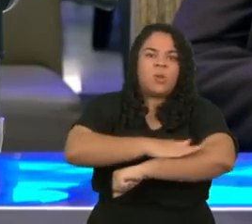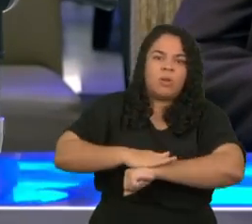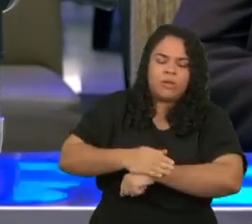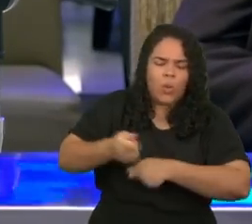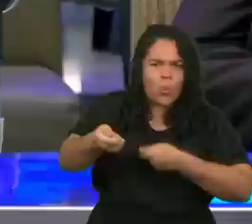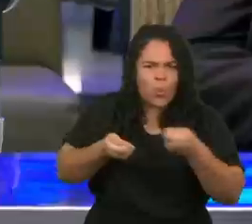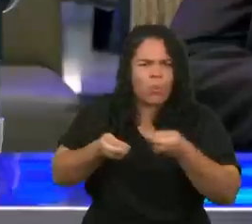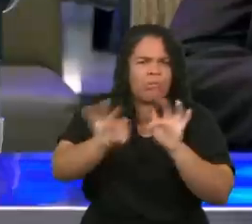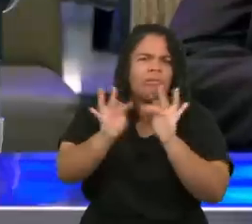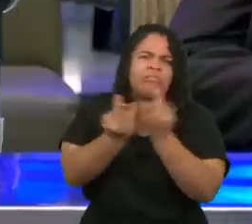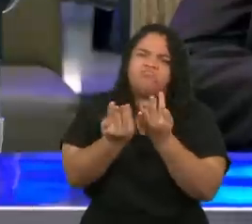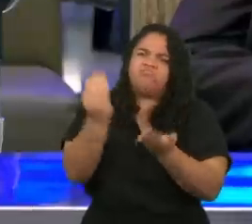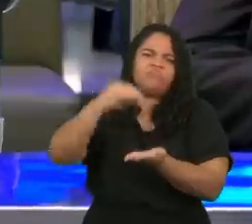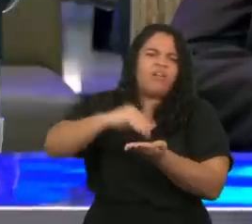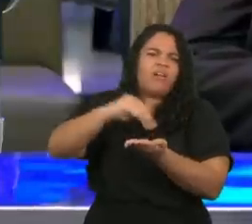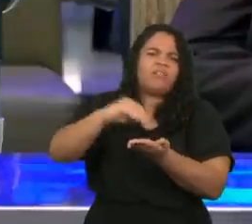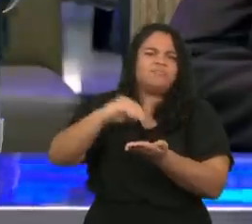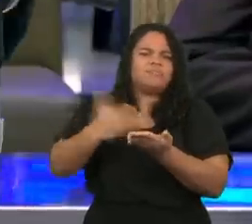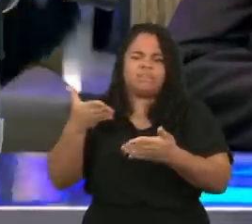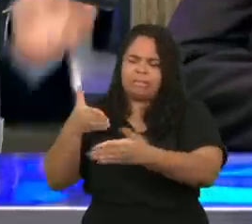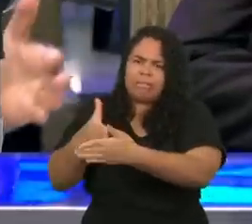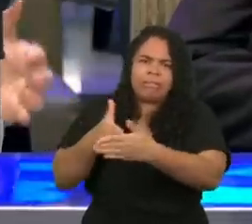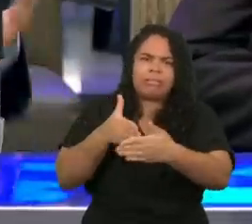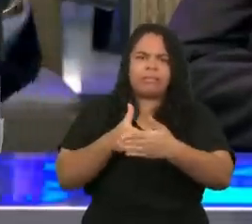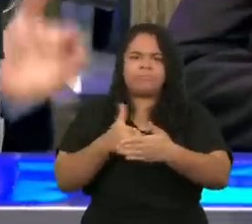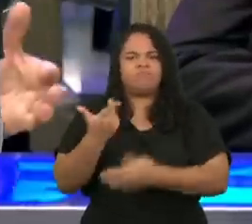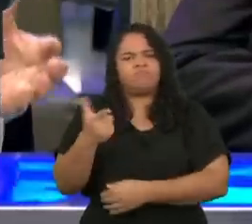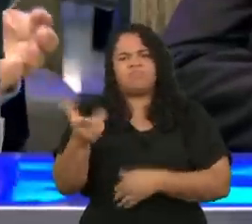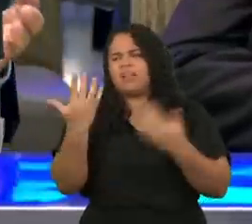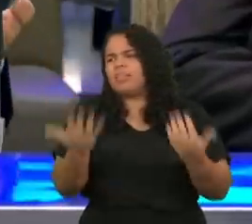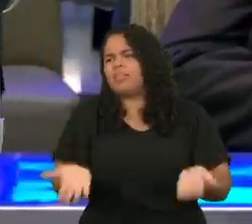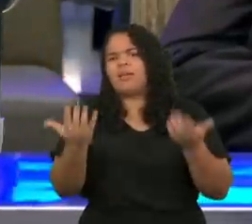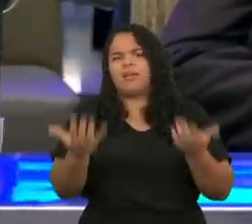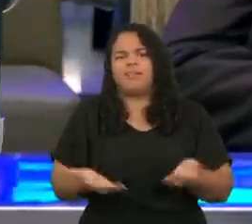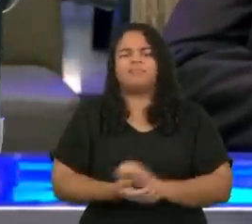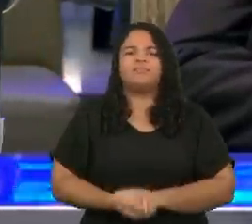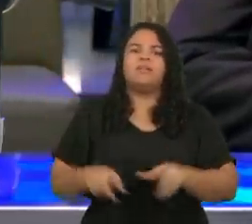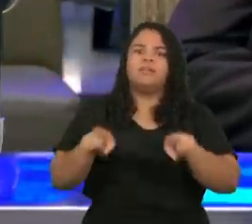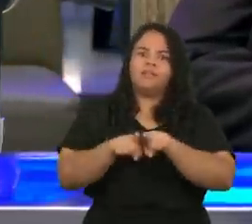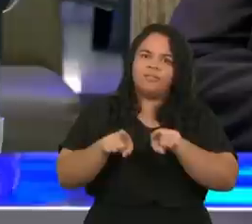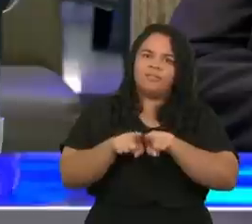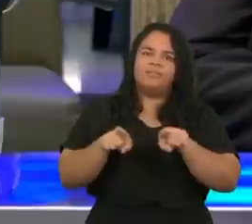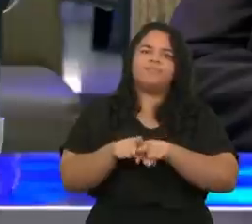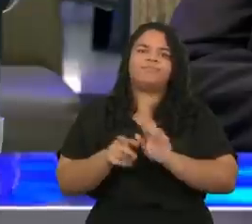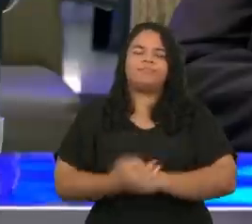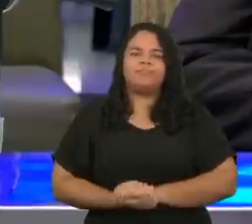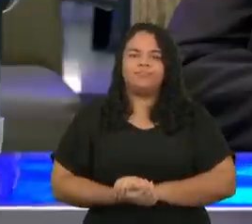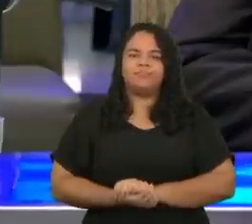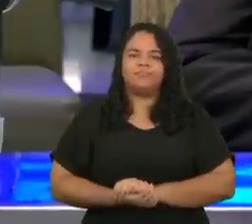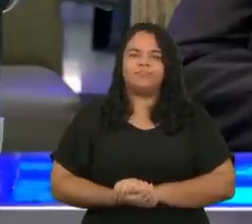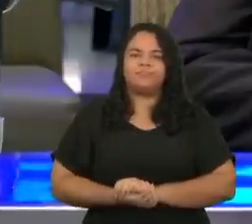e os filhos que Principalmente as esposas que vinham de um pai Que